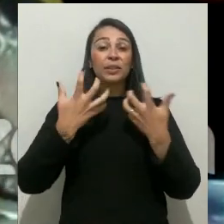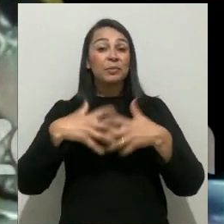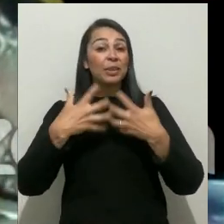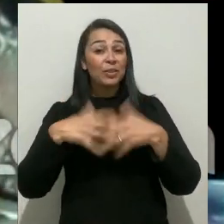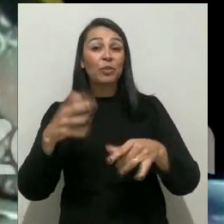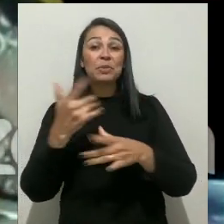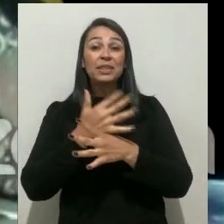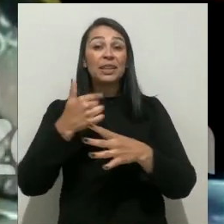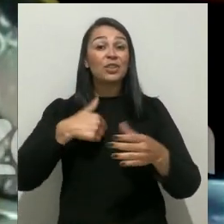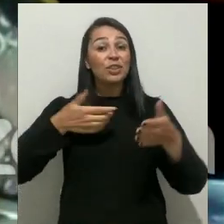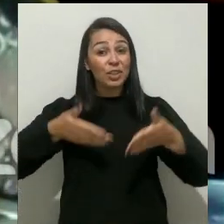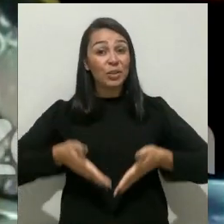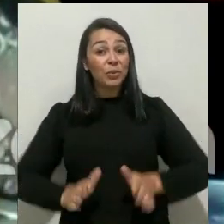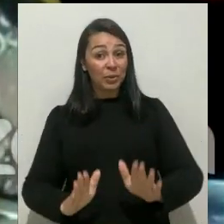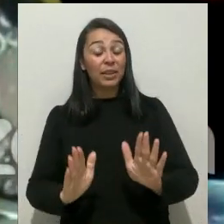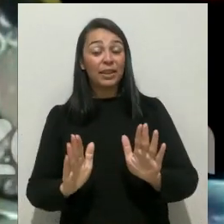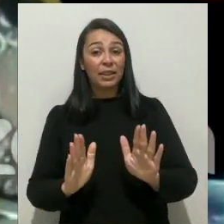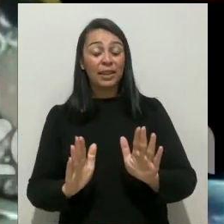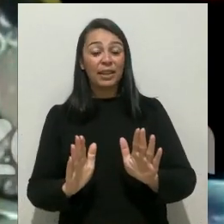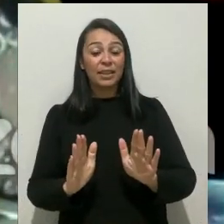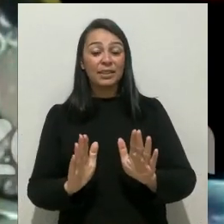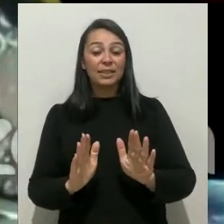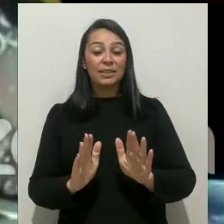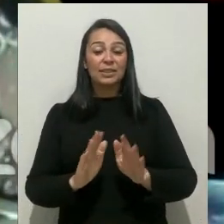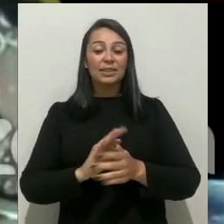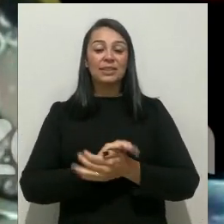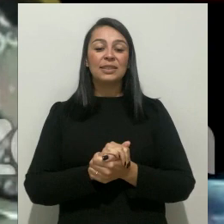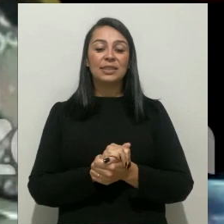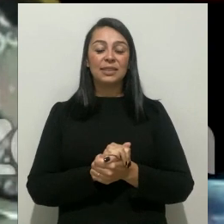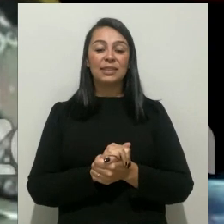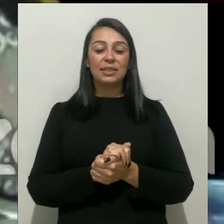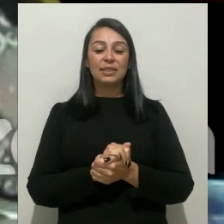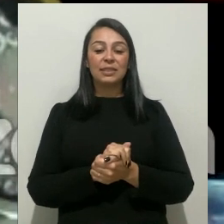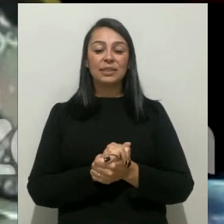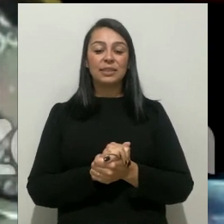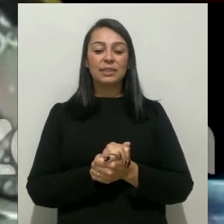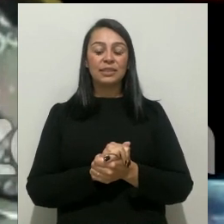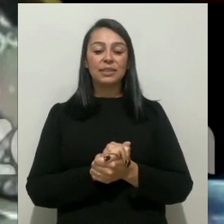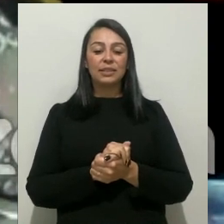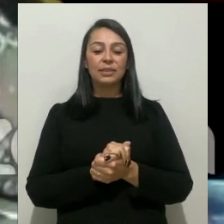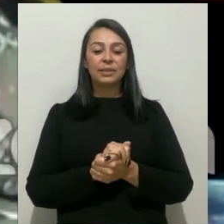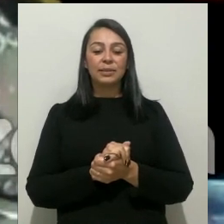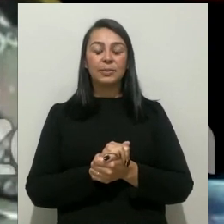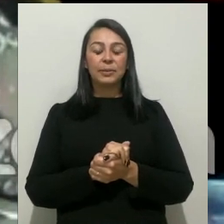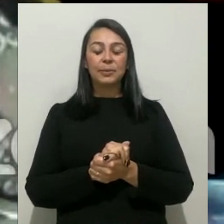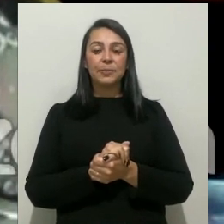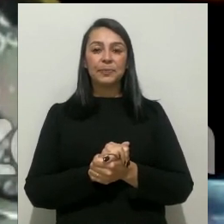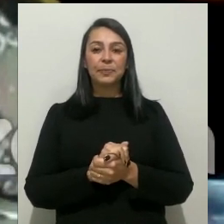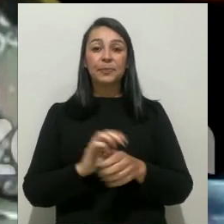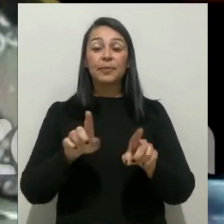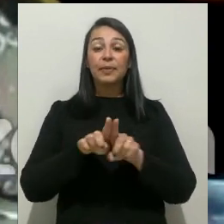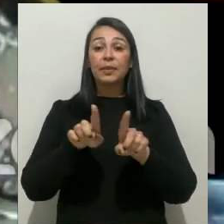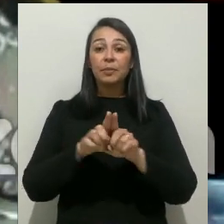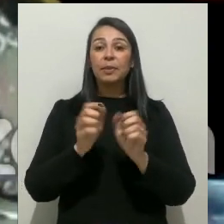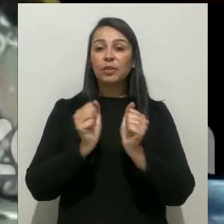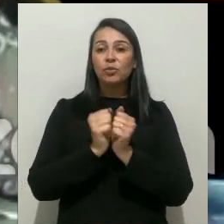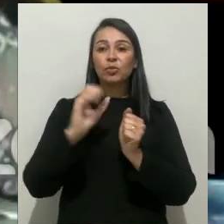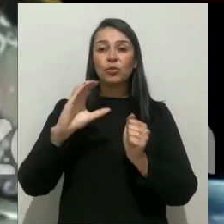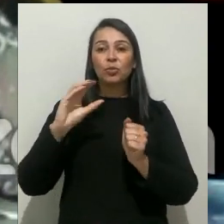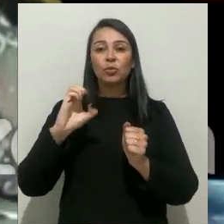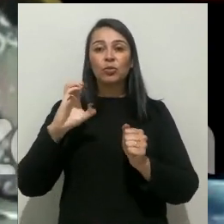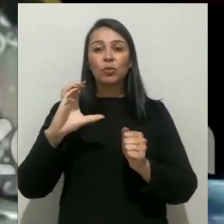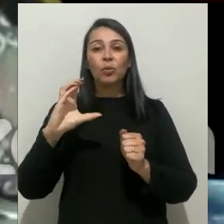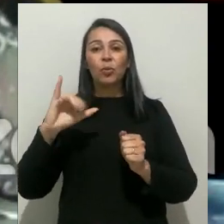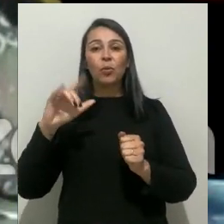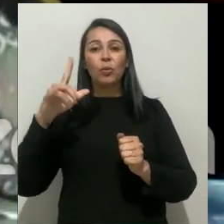onde por acaso eu nasci, e por acaso eu digo que era férias e tal. E assim, ao lado da Sicília, né,